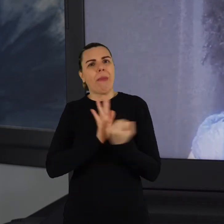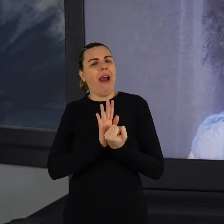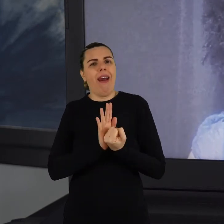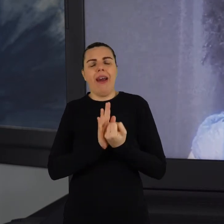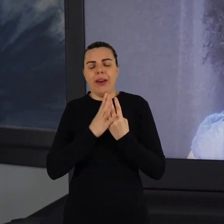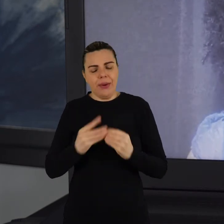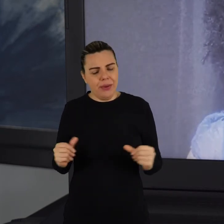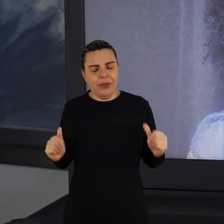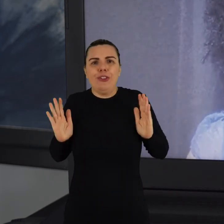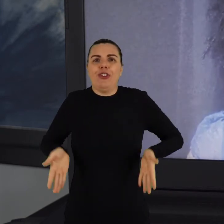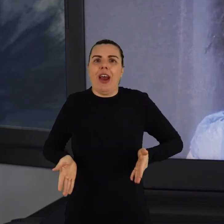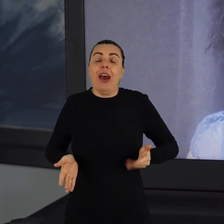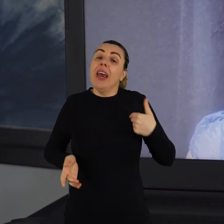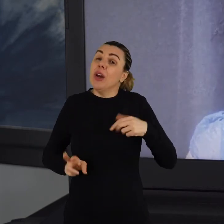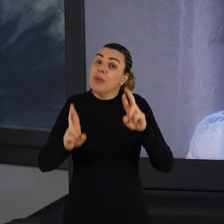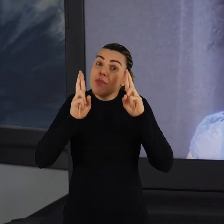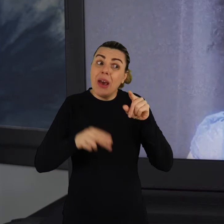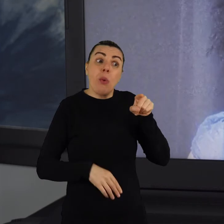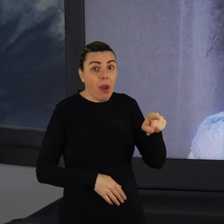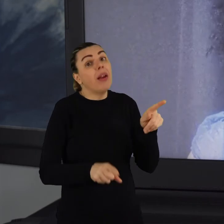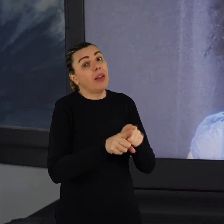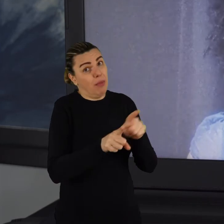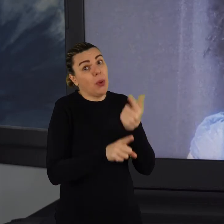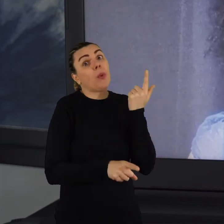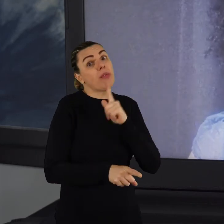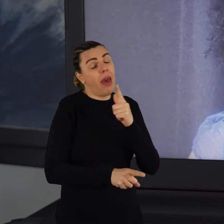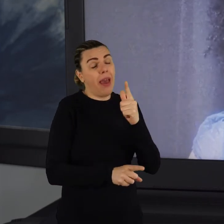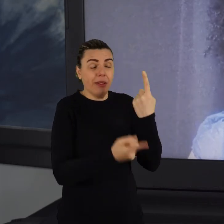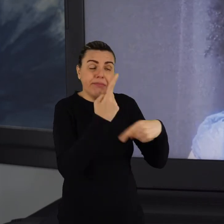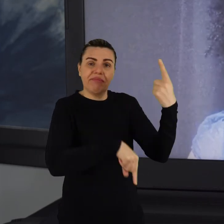cicatrizes e eu espero que o Jota também tenha superado as dele.